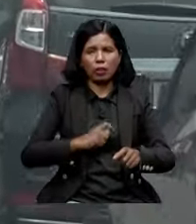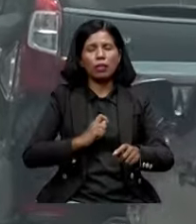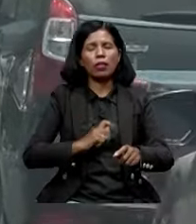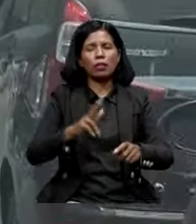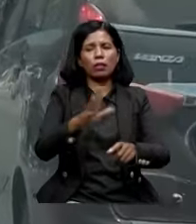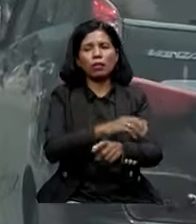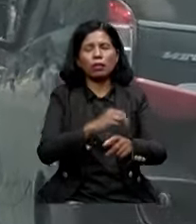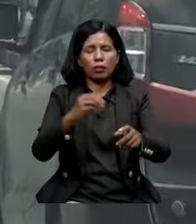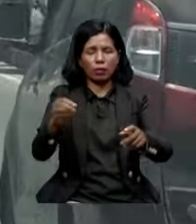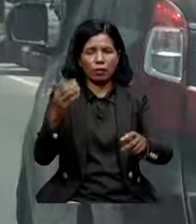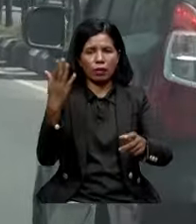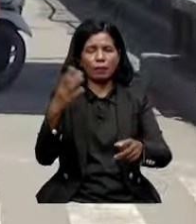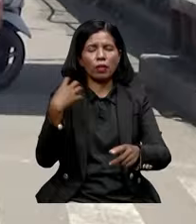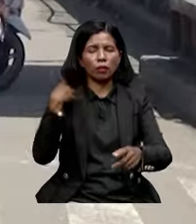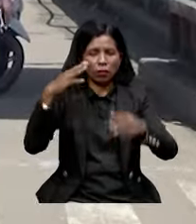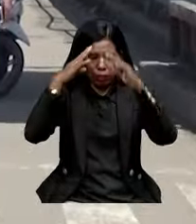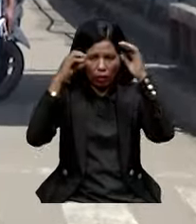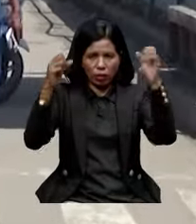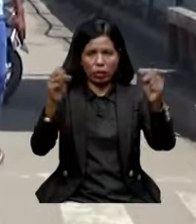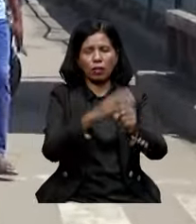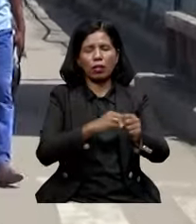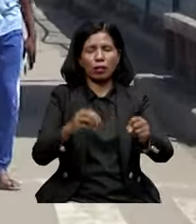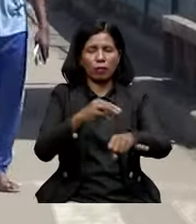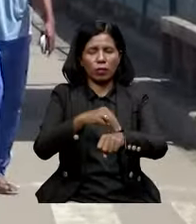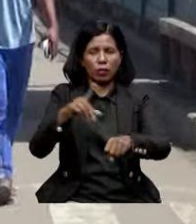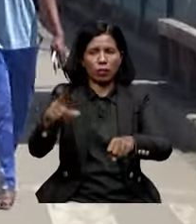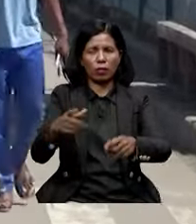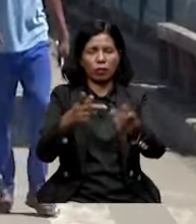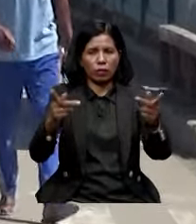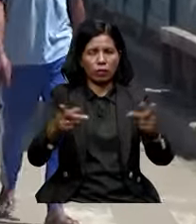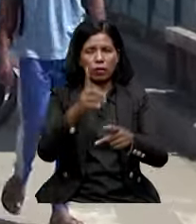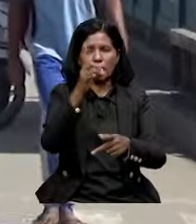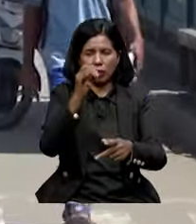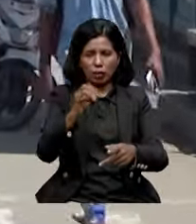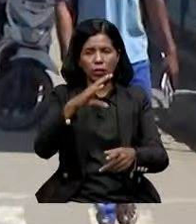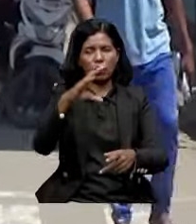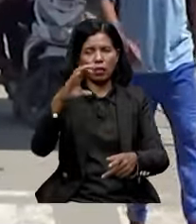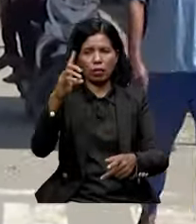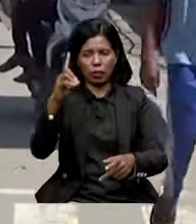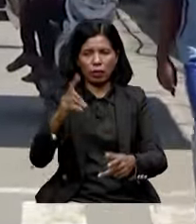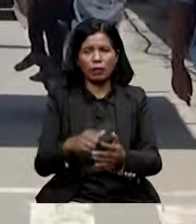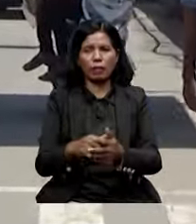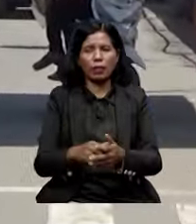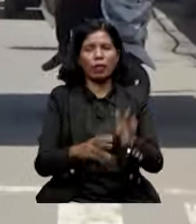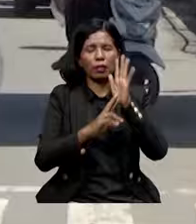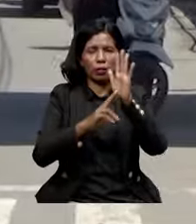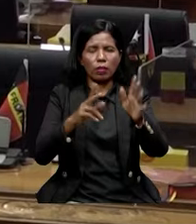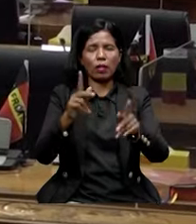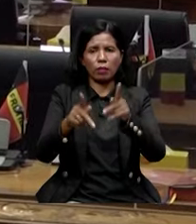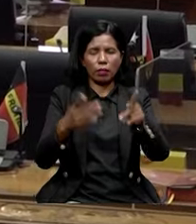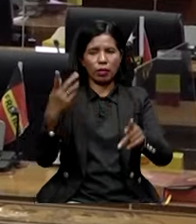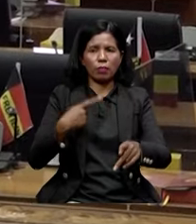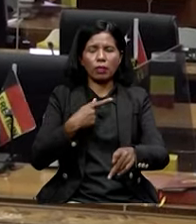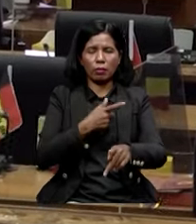Praia dos Coqueiros, Palácio Presidencial, Motayel no centro convenção de lei. Tambane representante povo e a Parlamento Nacional